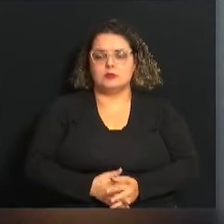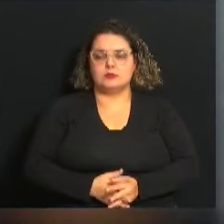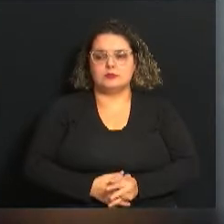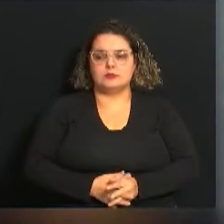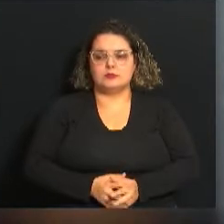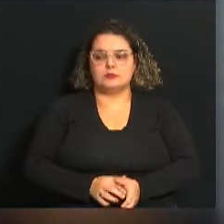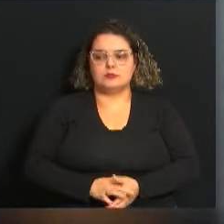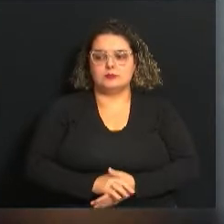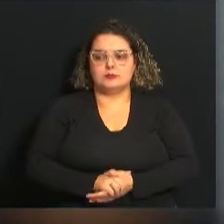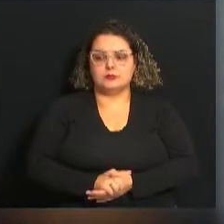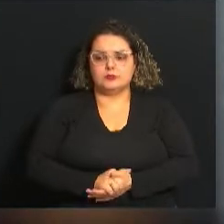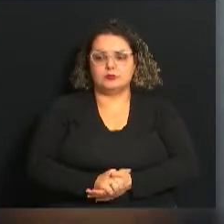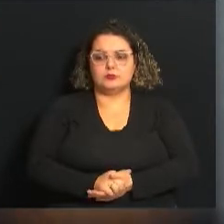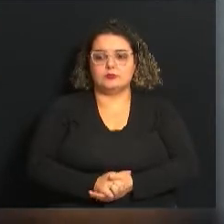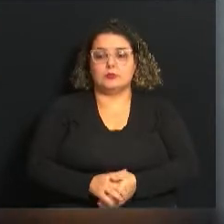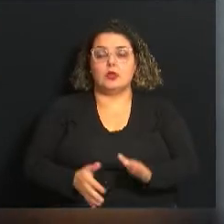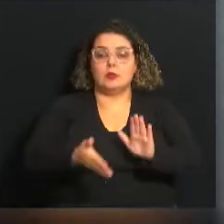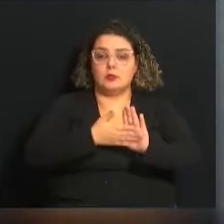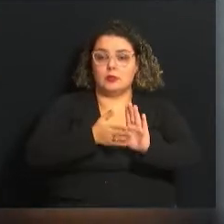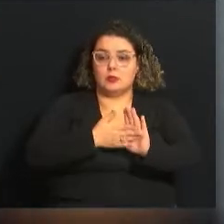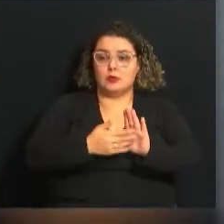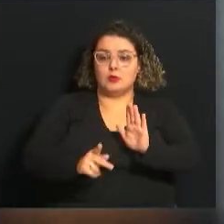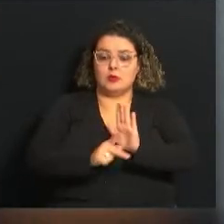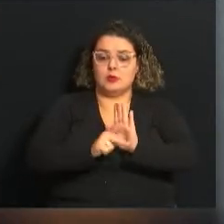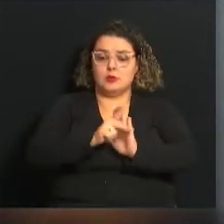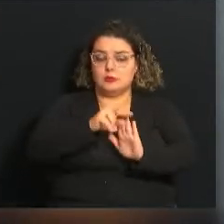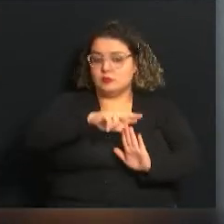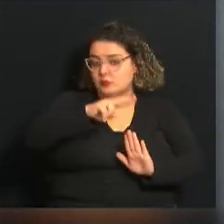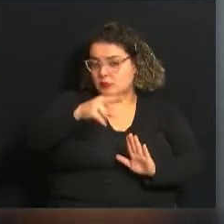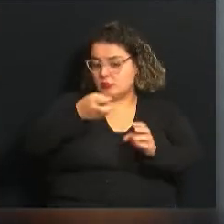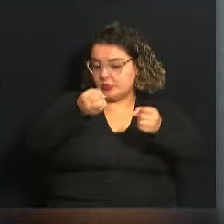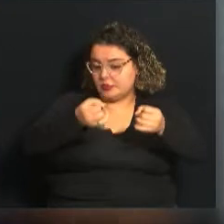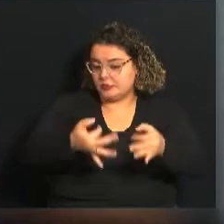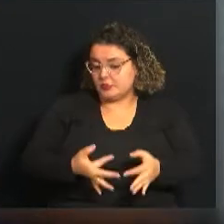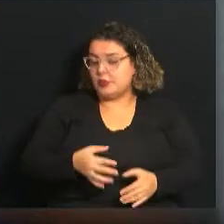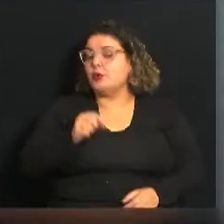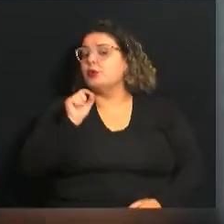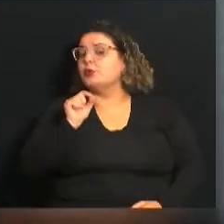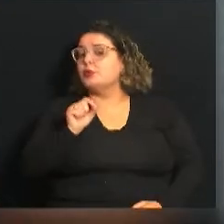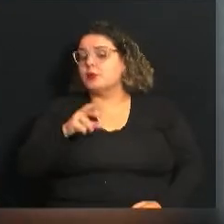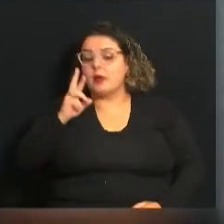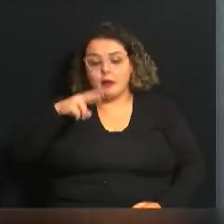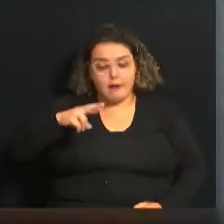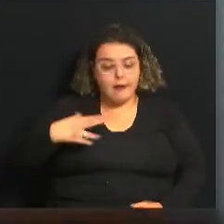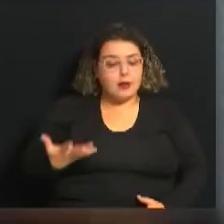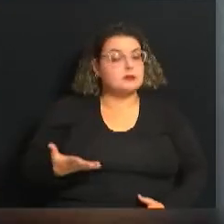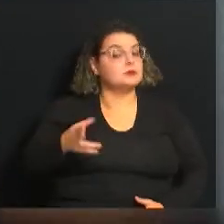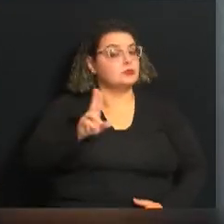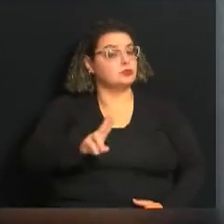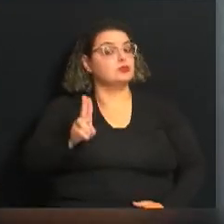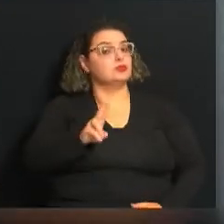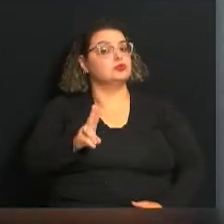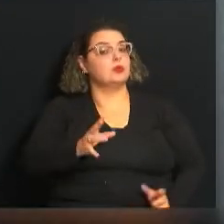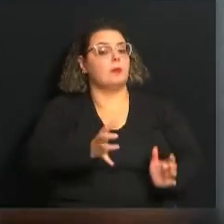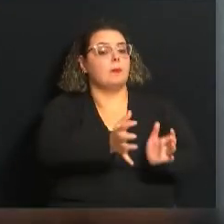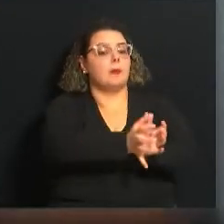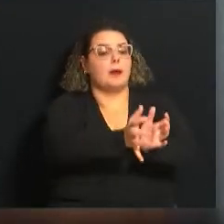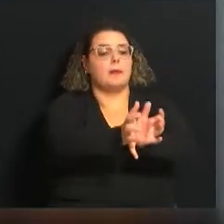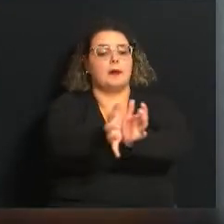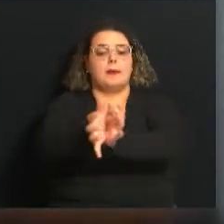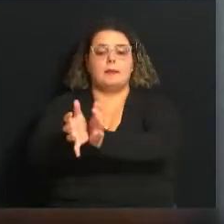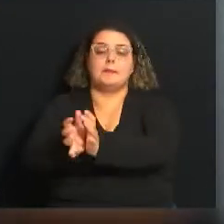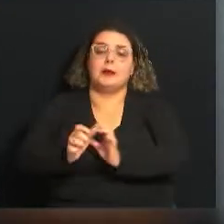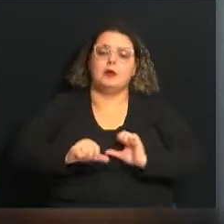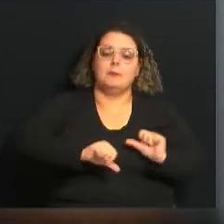A propositura do presente projeto de resolução se justifica em razão da necessidade de implementação de um conjunto de mudanças no